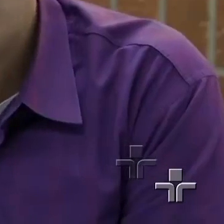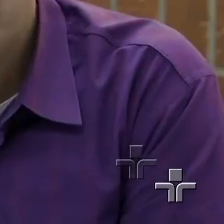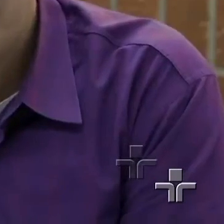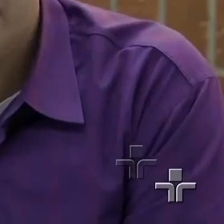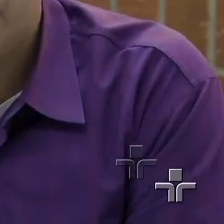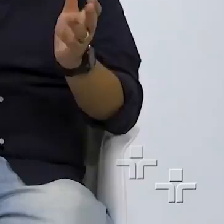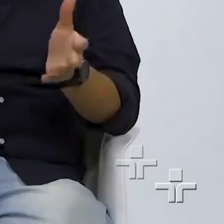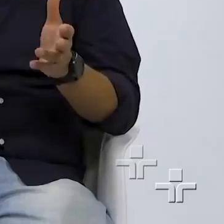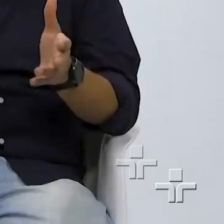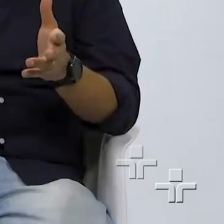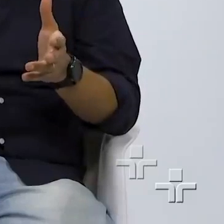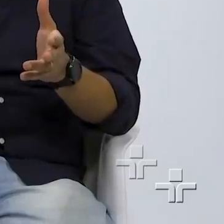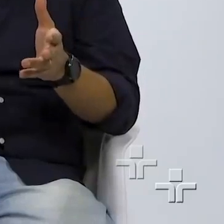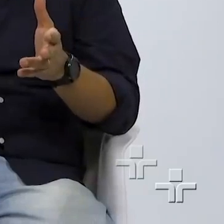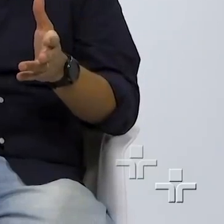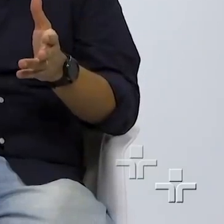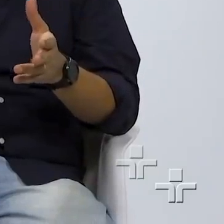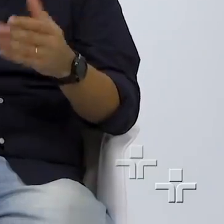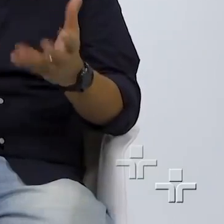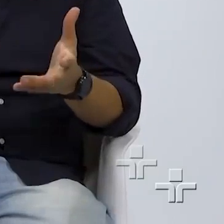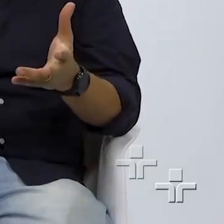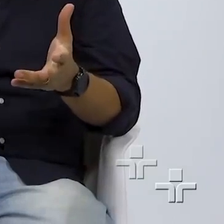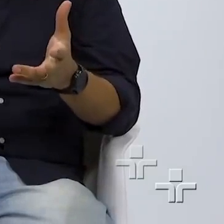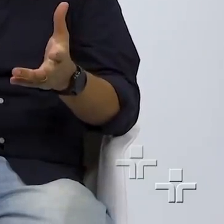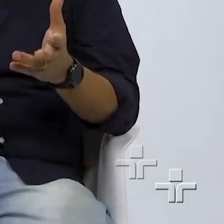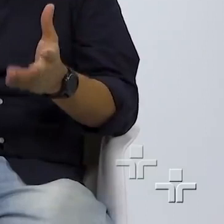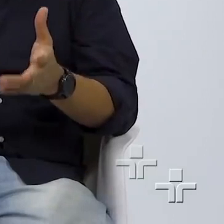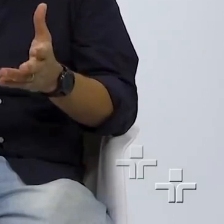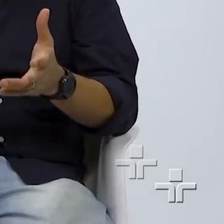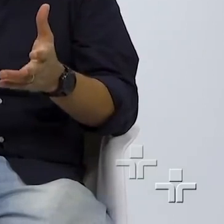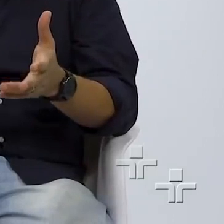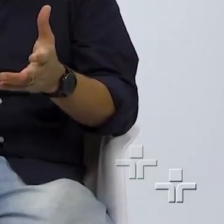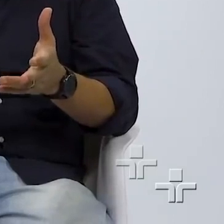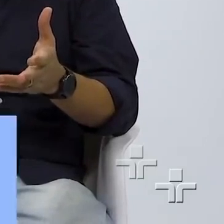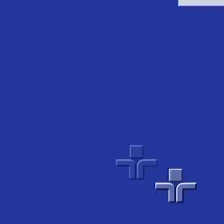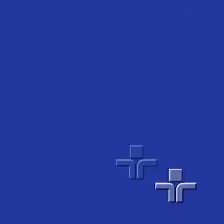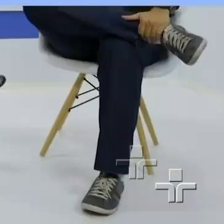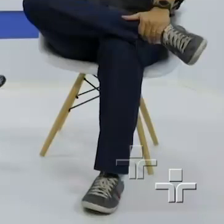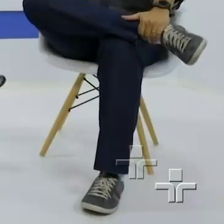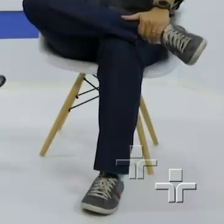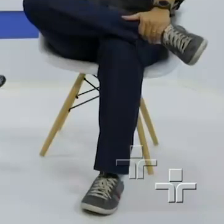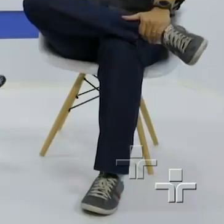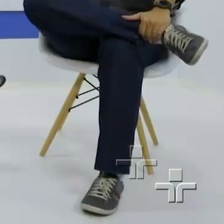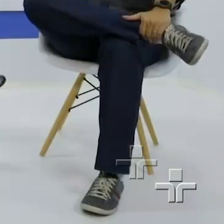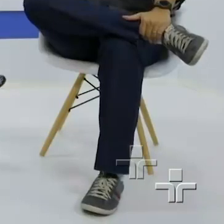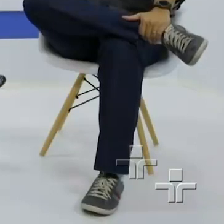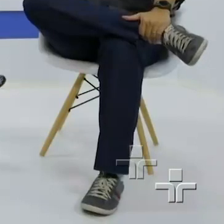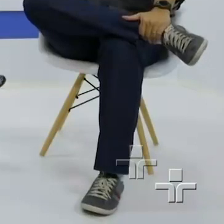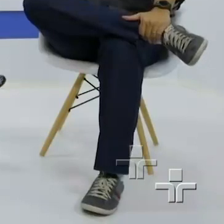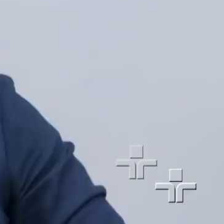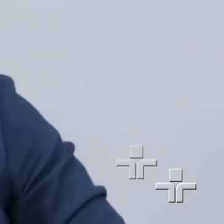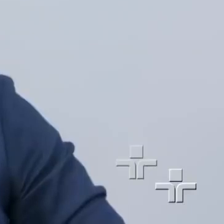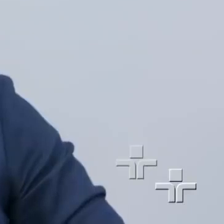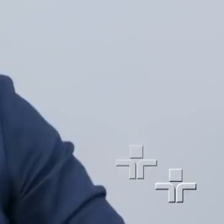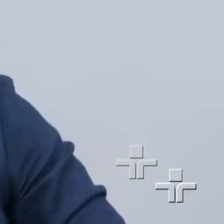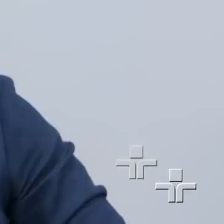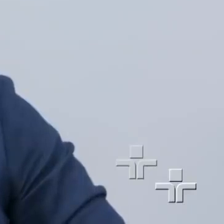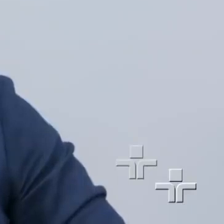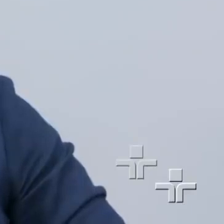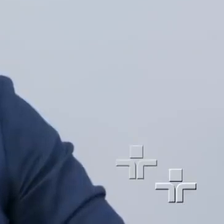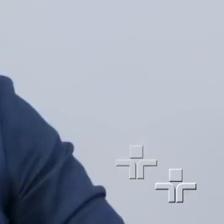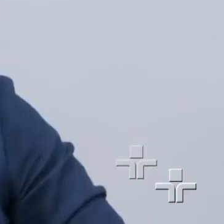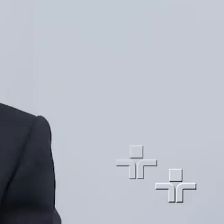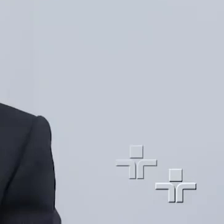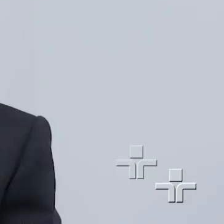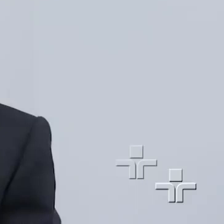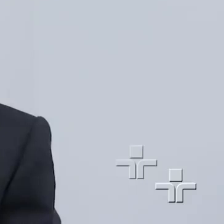vem fazendo no Brasil. E são projetos que lidam com diversos temas relevantes para a sociedade. Olha, João, a gente tem alguns indicadores que a gente não se orgulha, né,